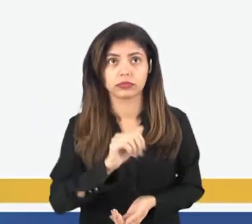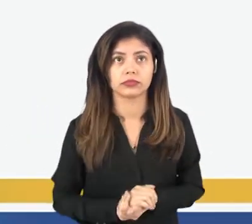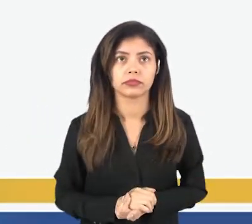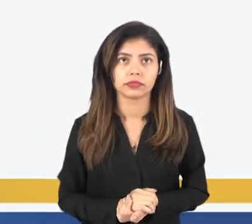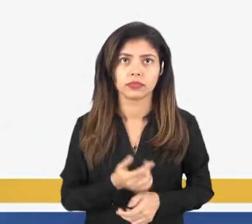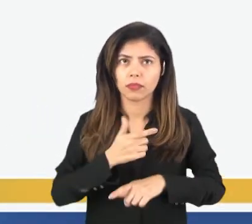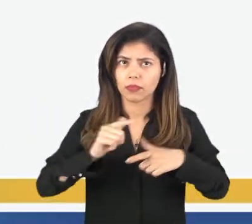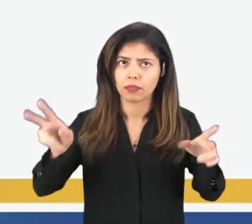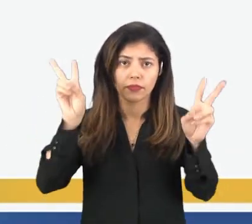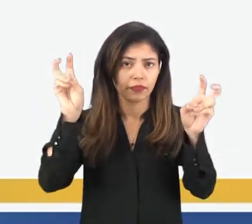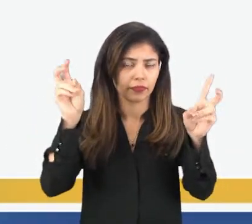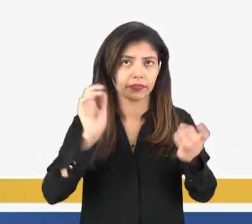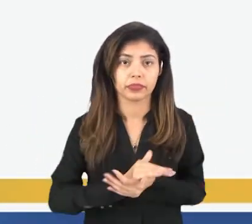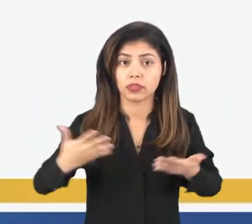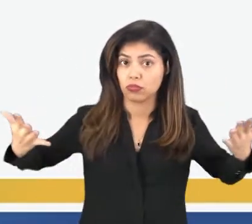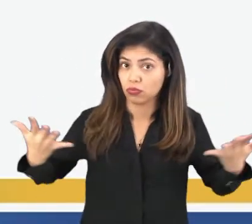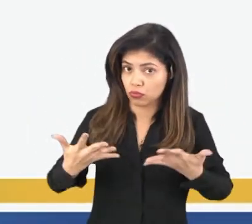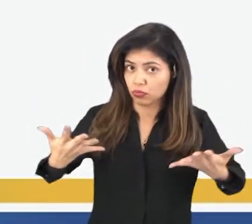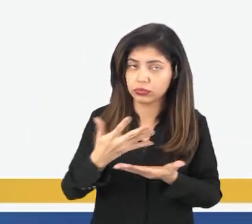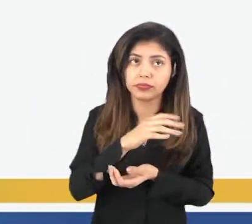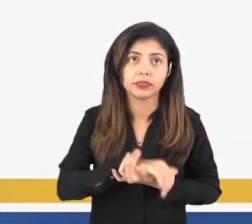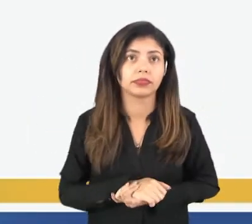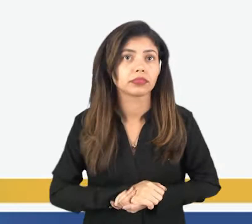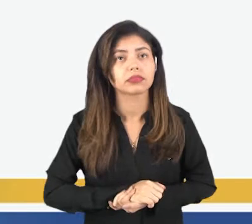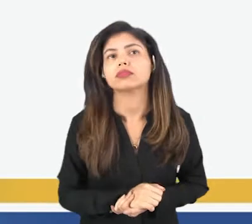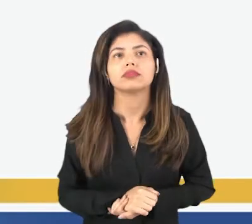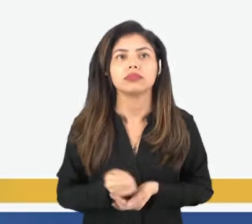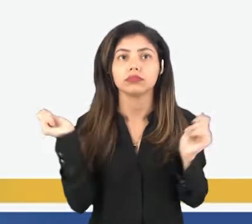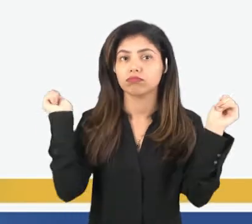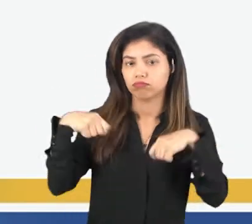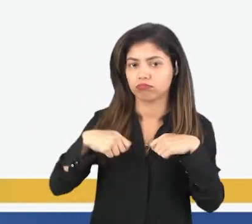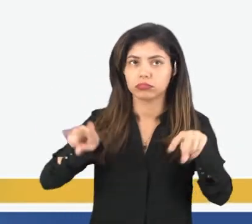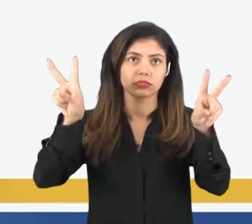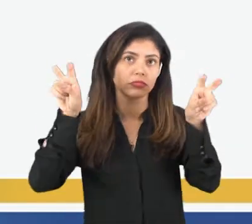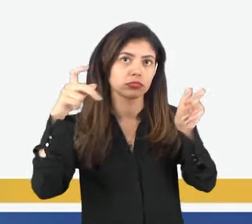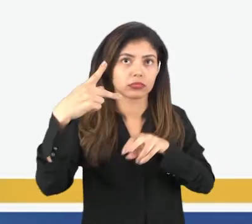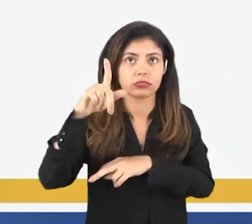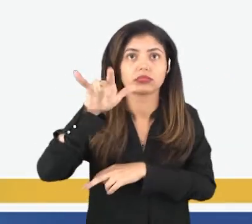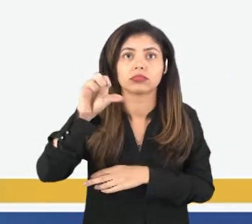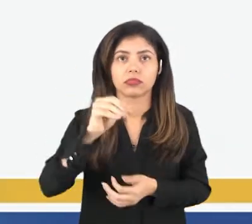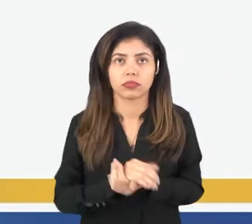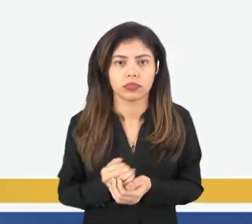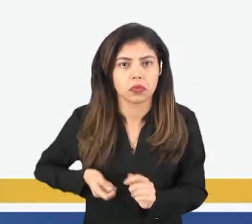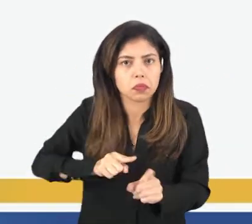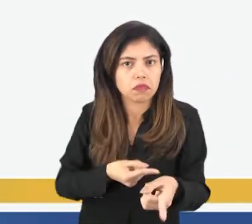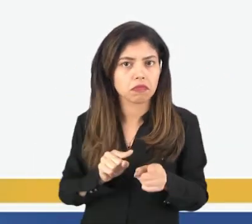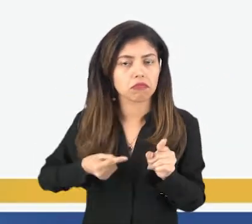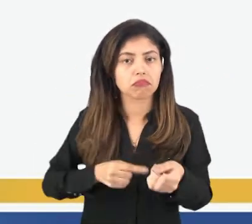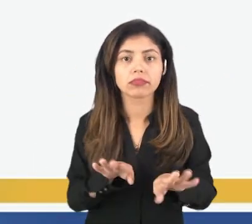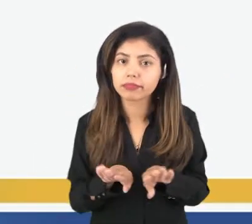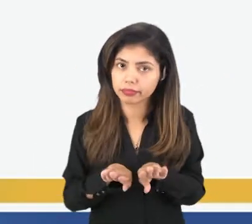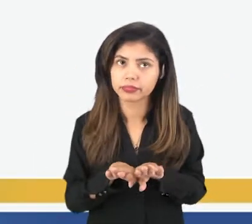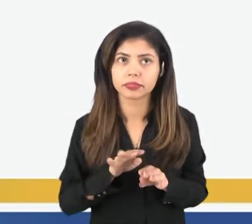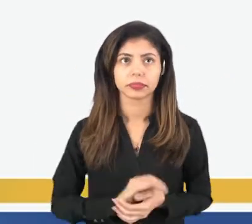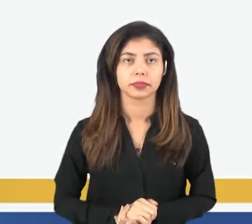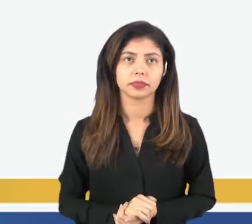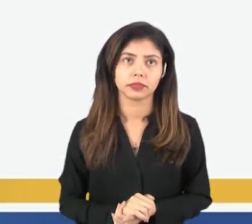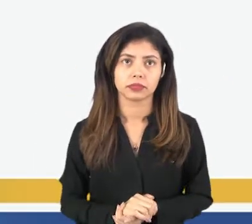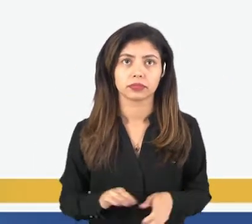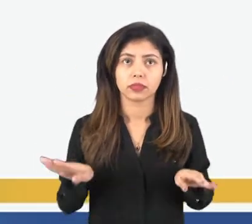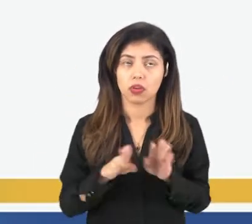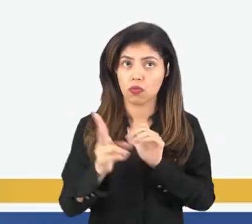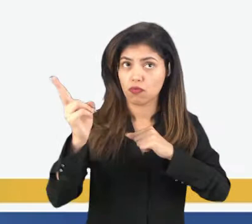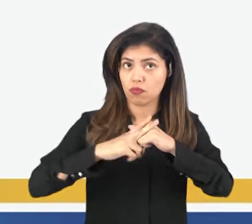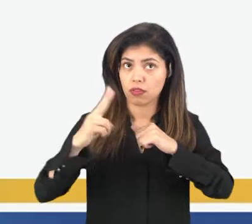A maioria dos seus temas é da atualidade. Possui títulos polêmicos e provocativos. O